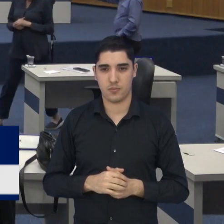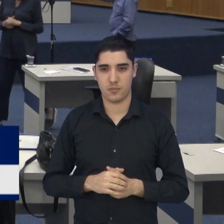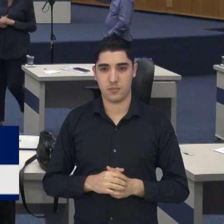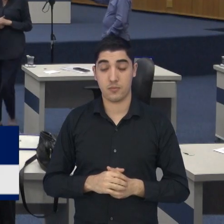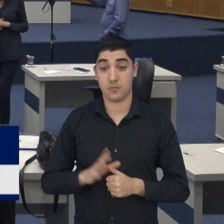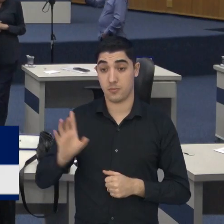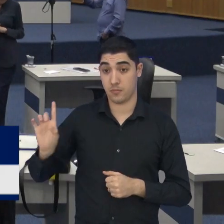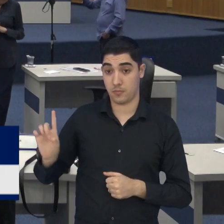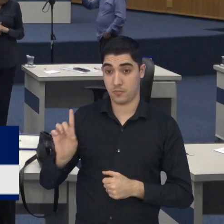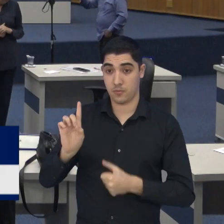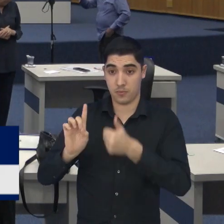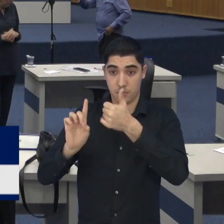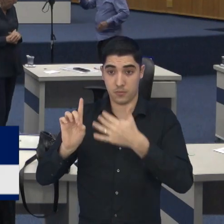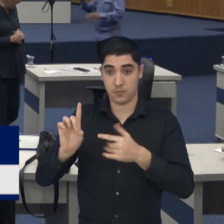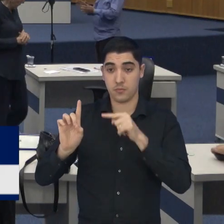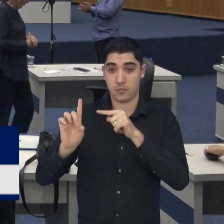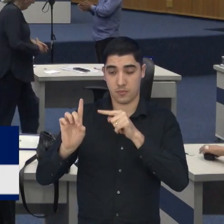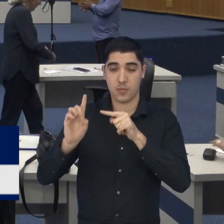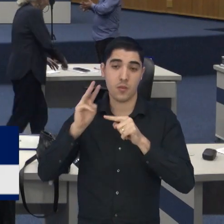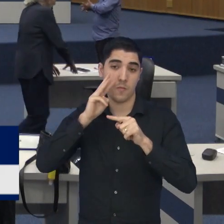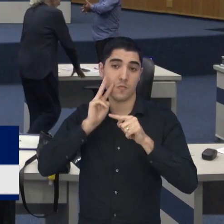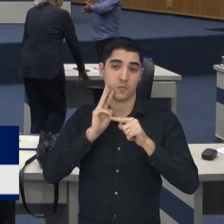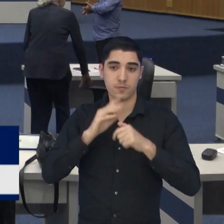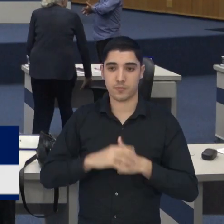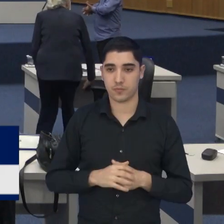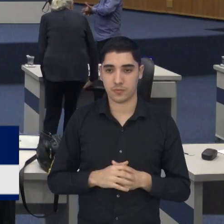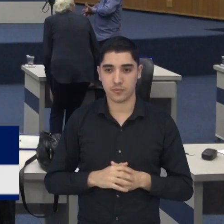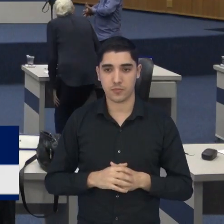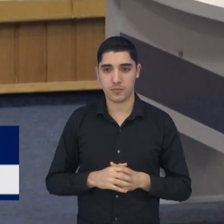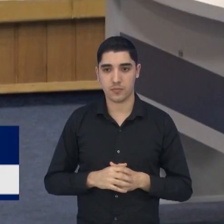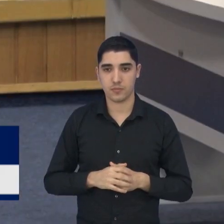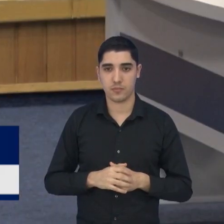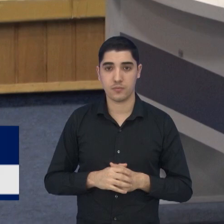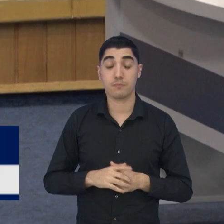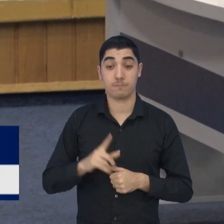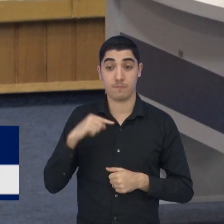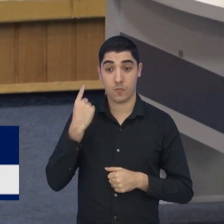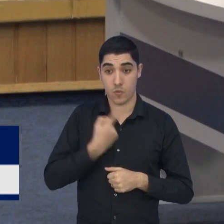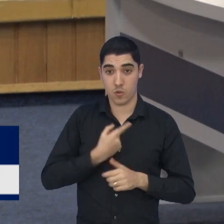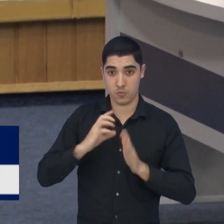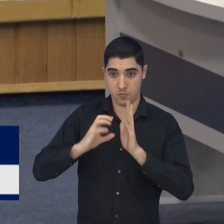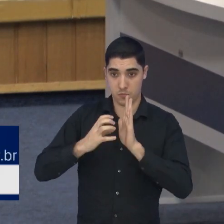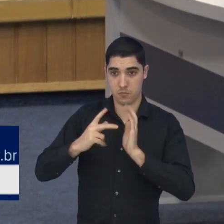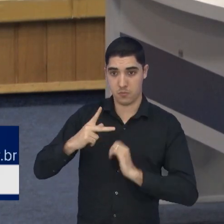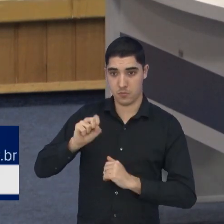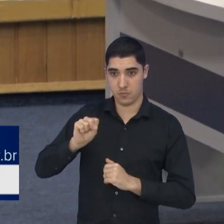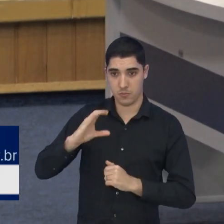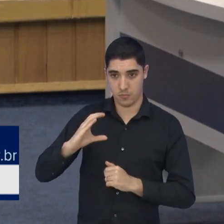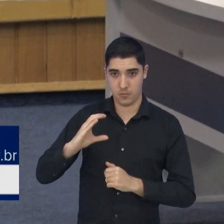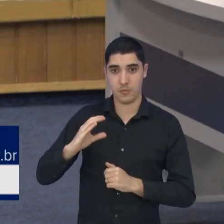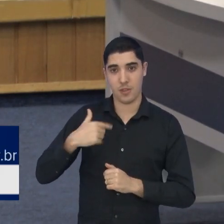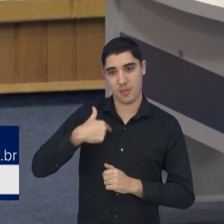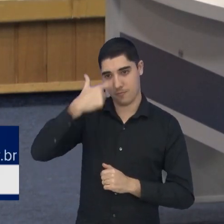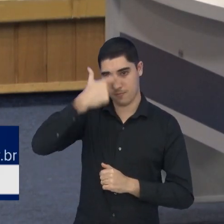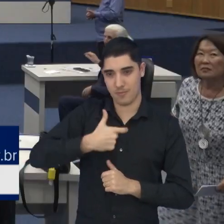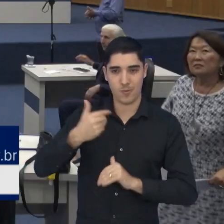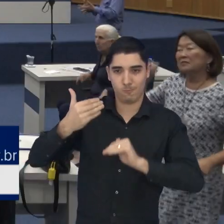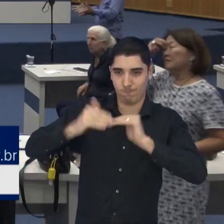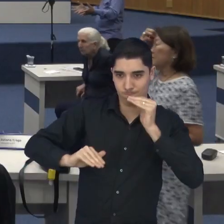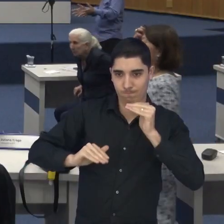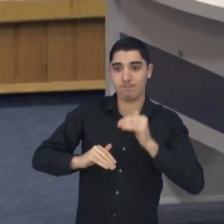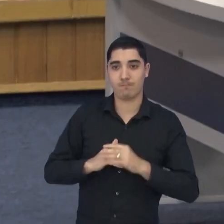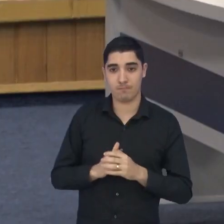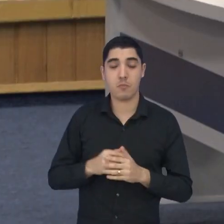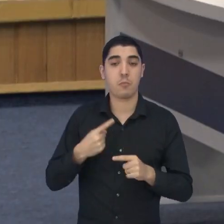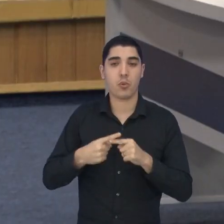Justificativo de voto, o vereador Walter Hayashi. Nós, do PSC, eu do PSC, naturalmente votei contra, porque